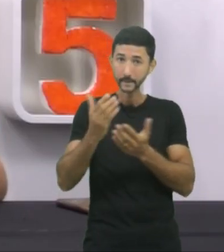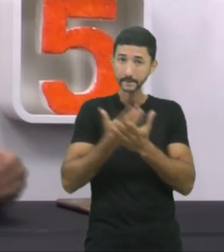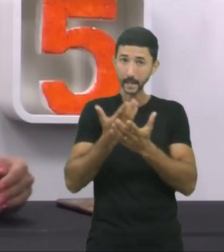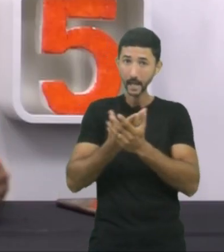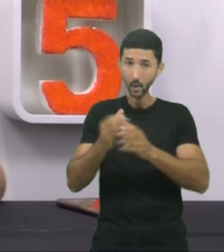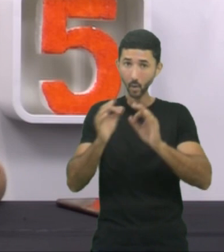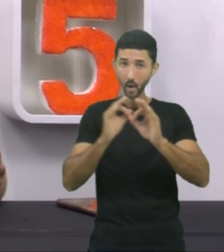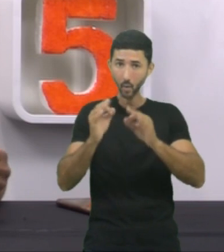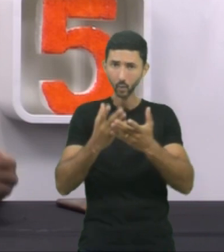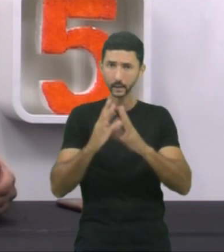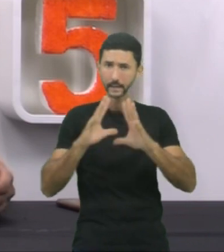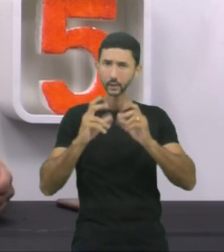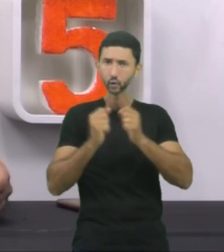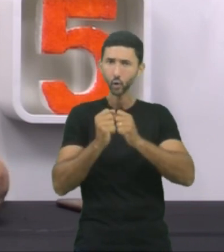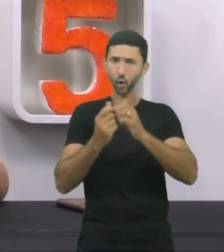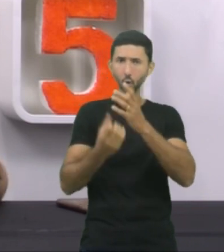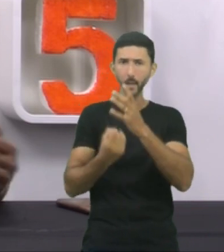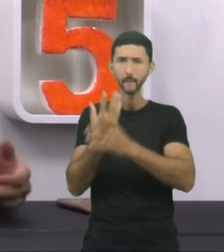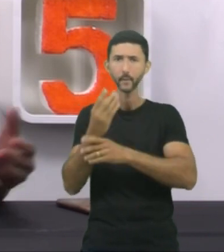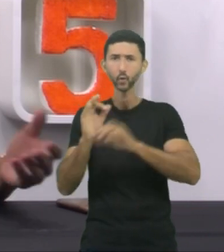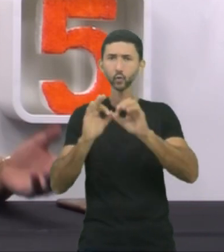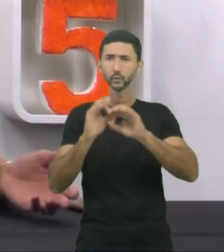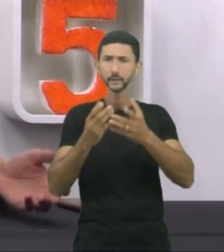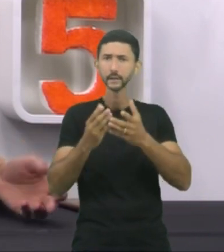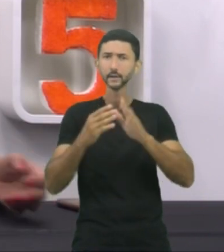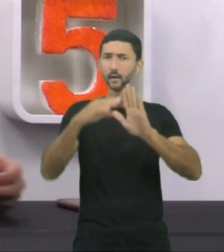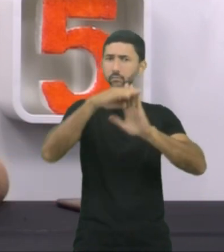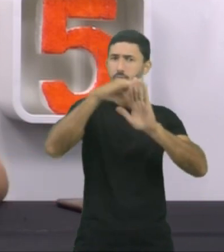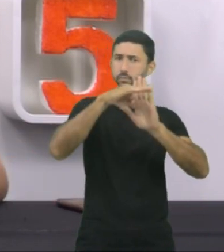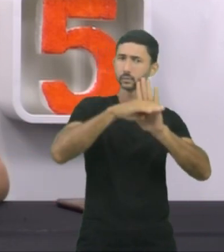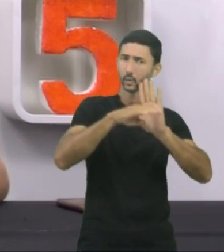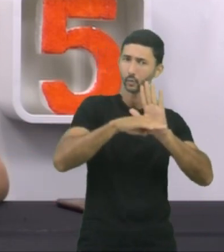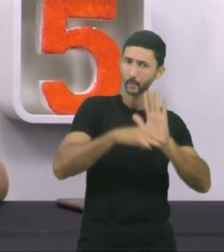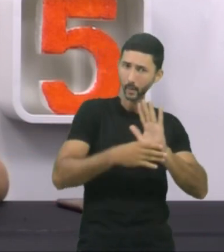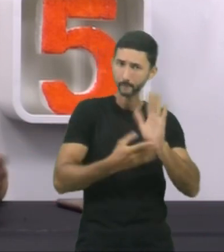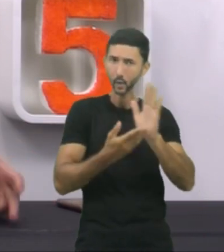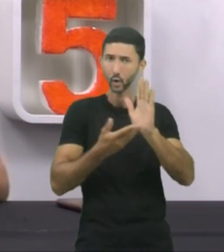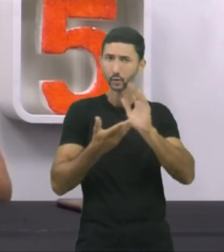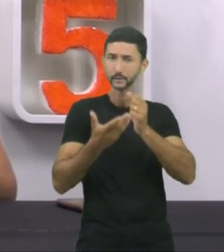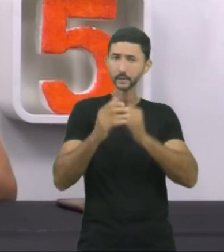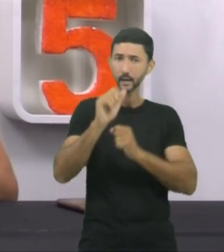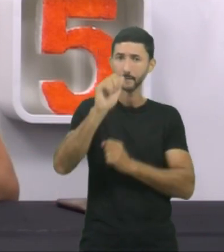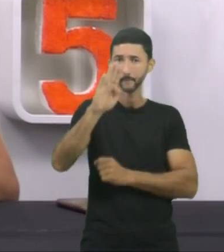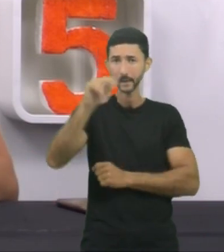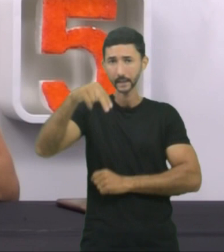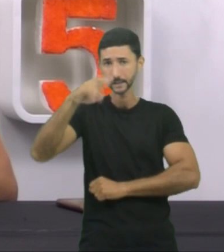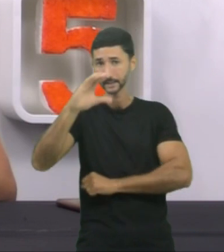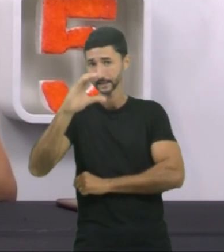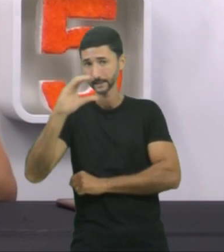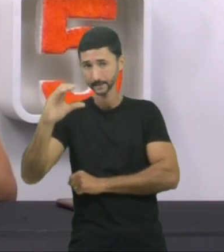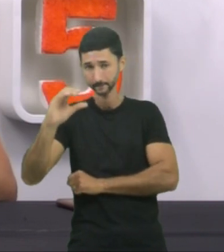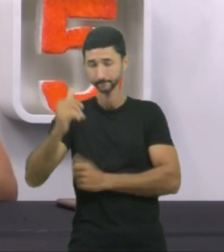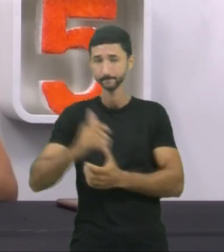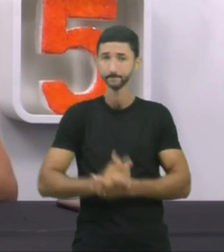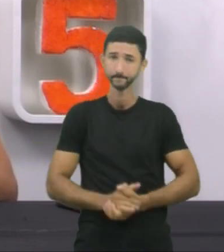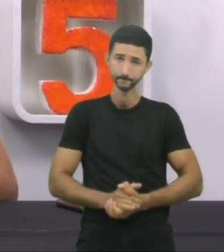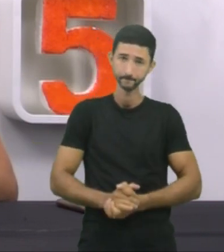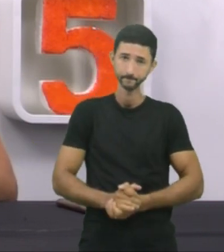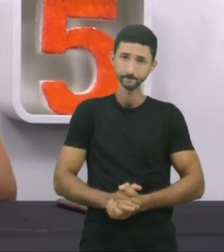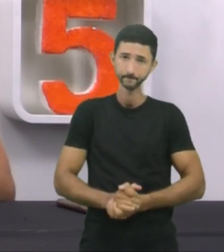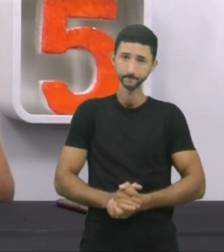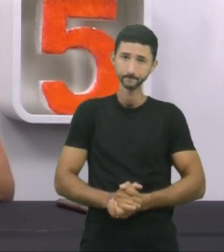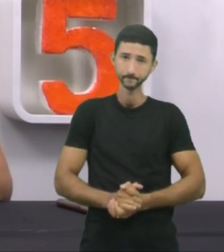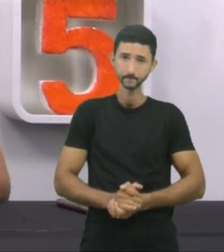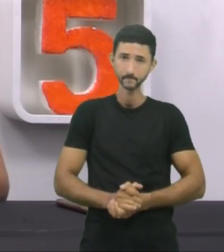As nossas aulas são todas produzidas dentro da proposta da Base Nacional Curricular Comum, que é a BNCC,